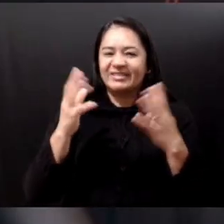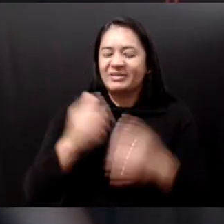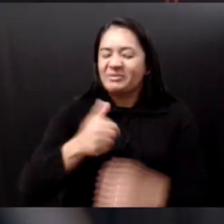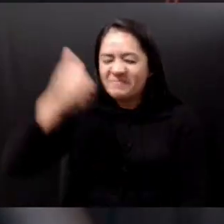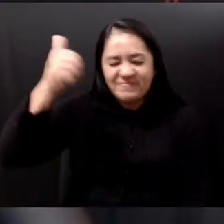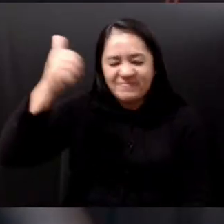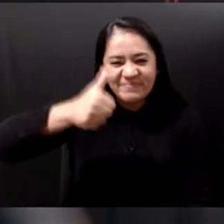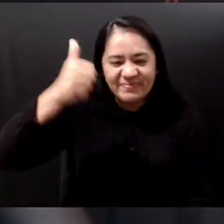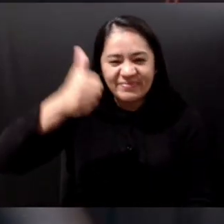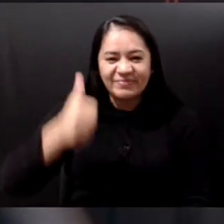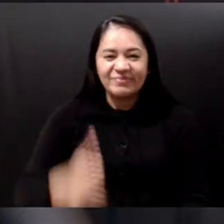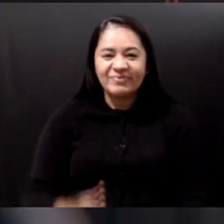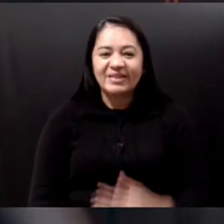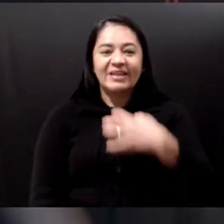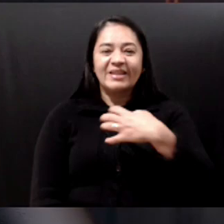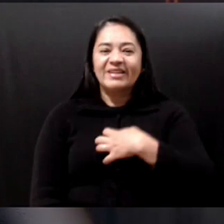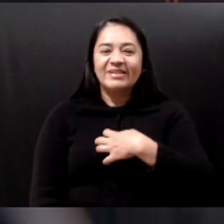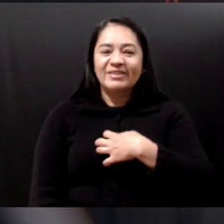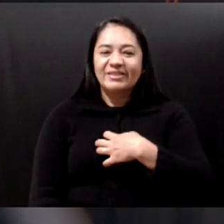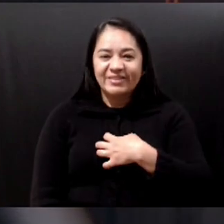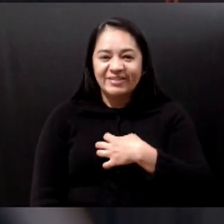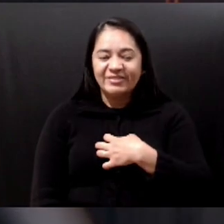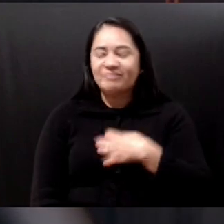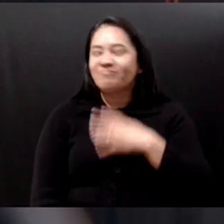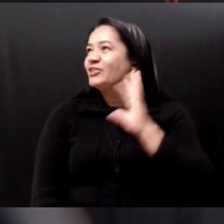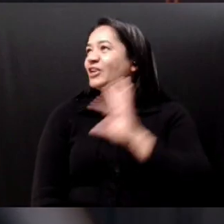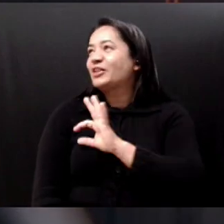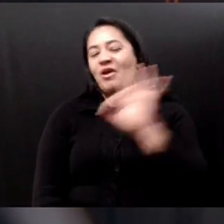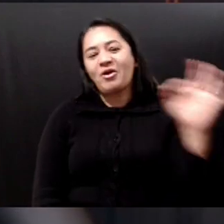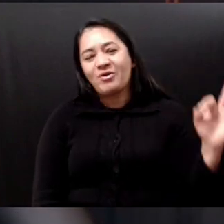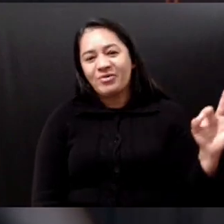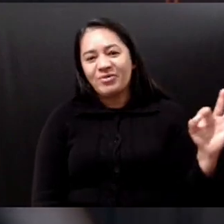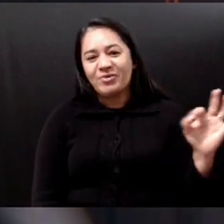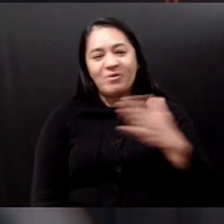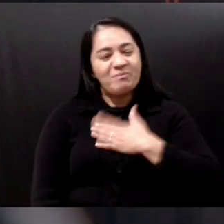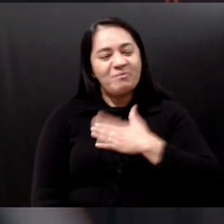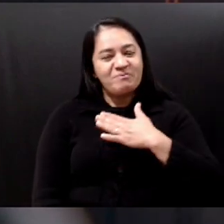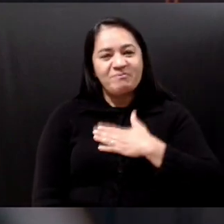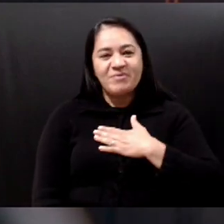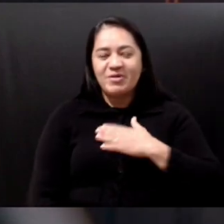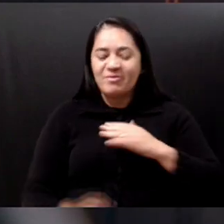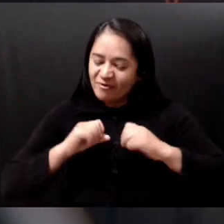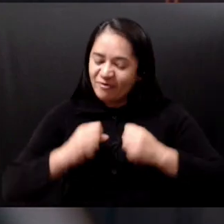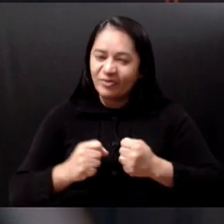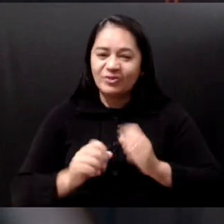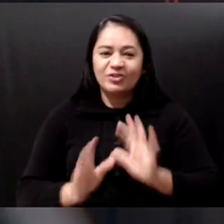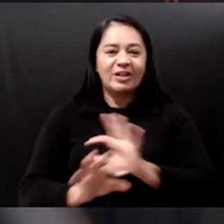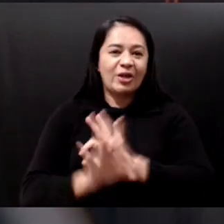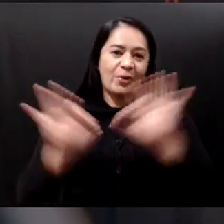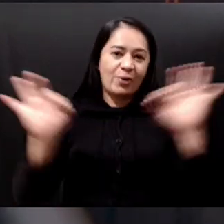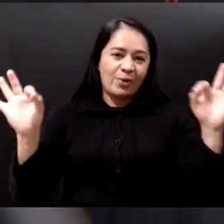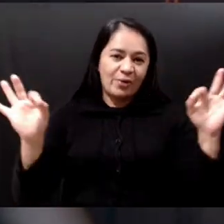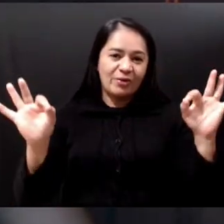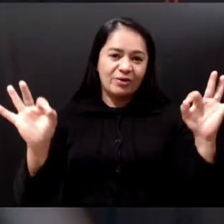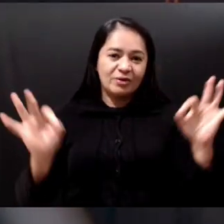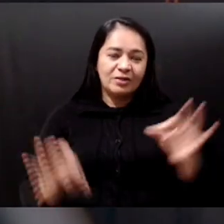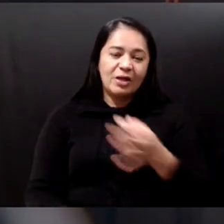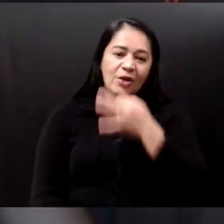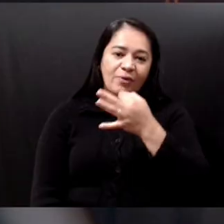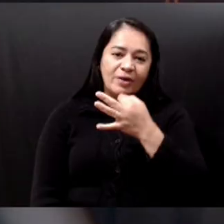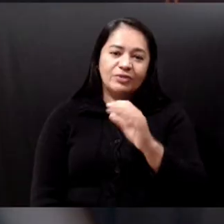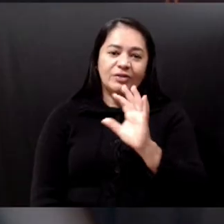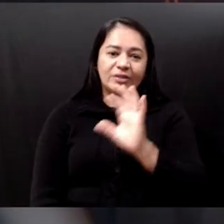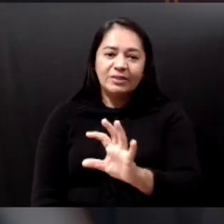delícia! assim, ó, já valeu Super. todo o meu empenho, né. Uhum. Muito E eu bom. acho que é um pouco disso. Então é legal trazer